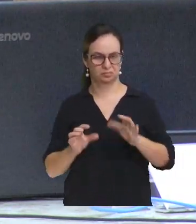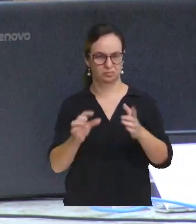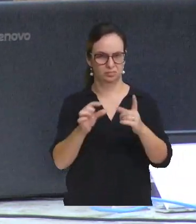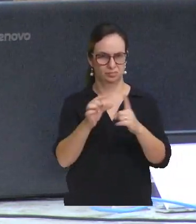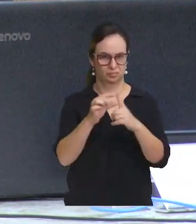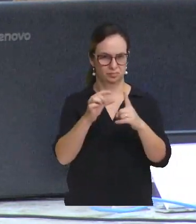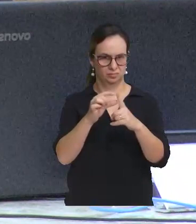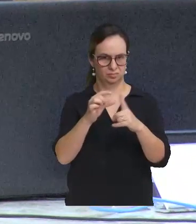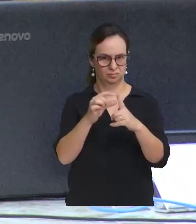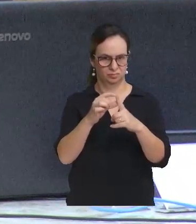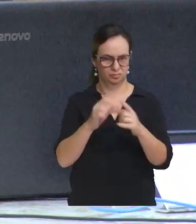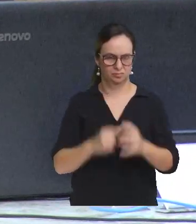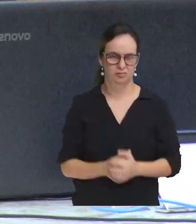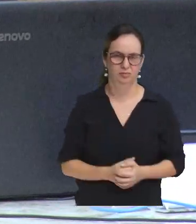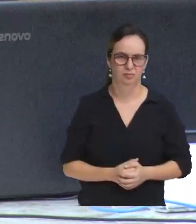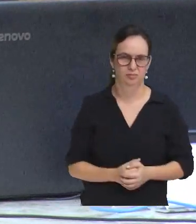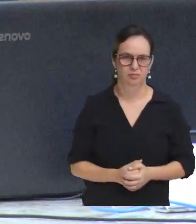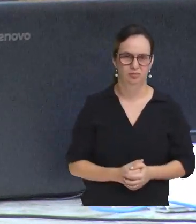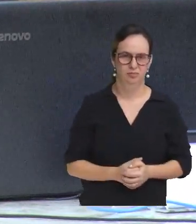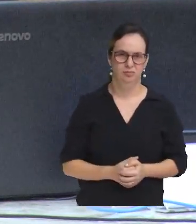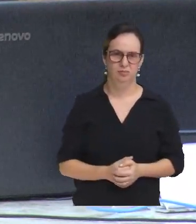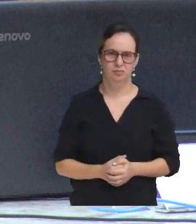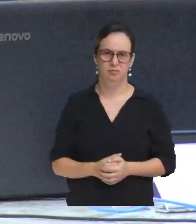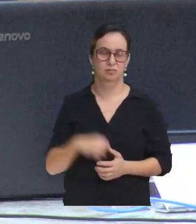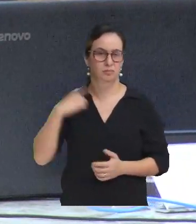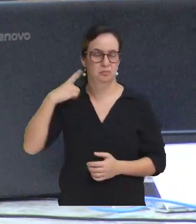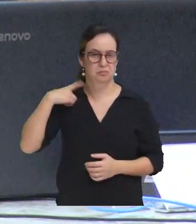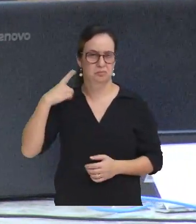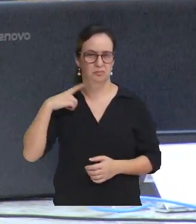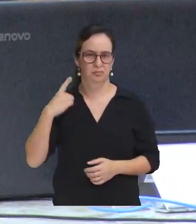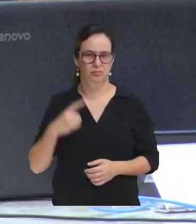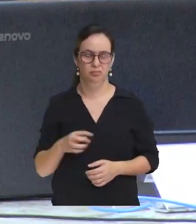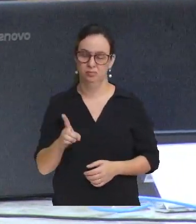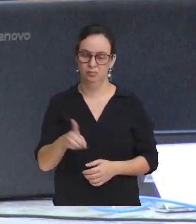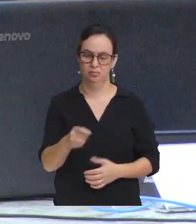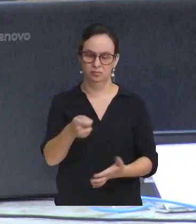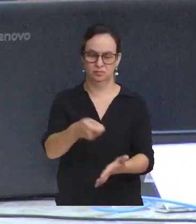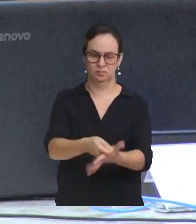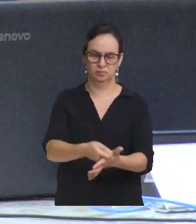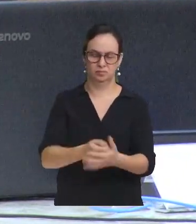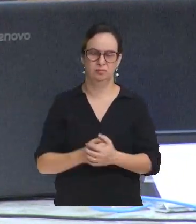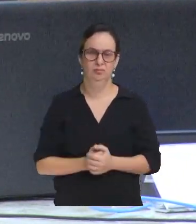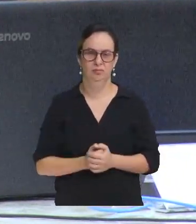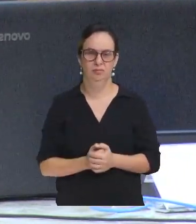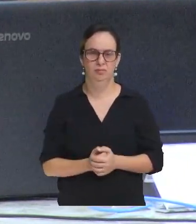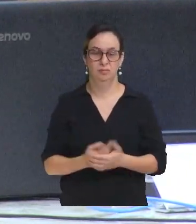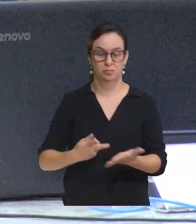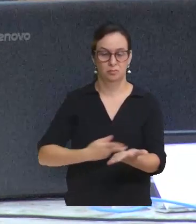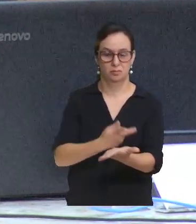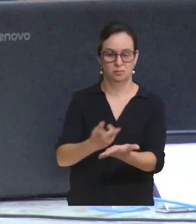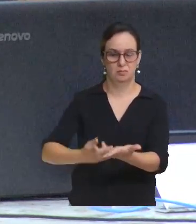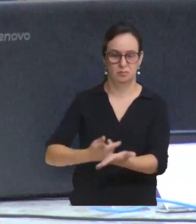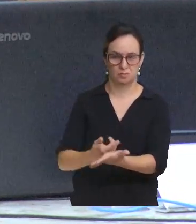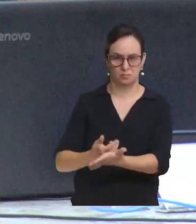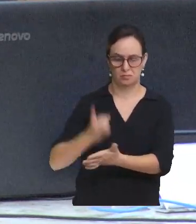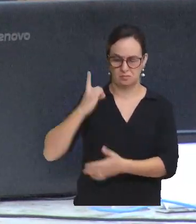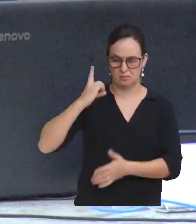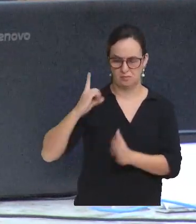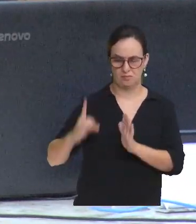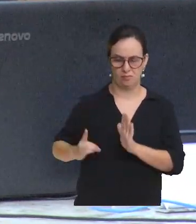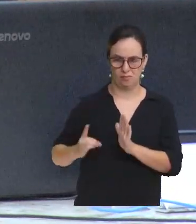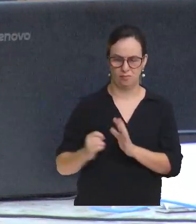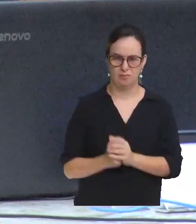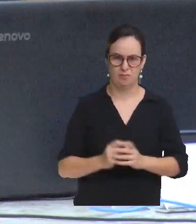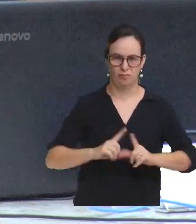Eduardo Kultur. Ele disse: teu dever é lutar pelo direito, mas se um dia encontrares